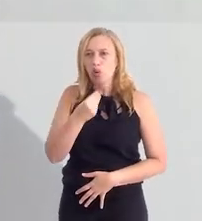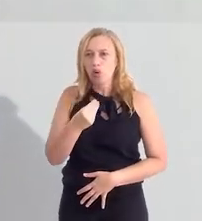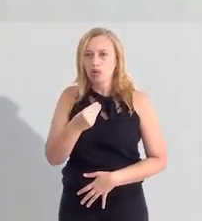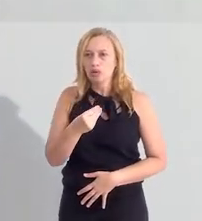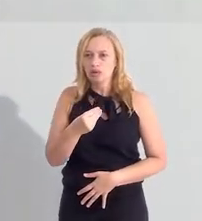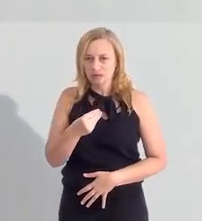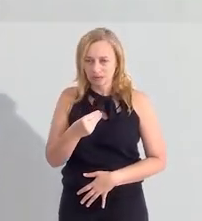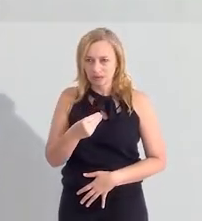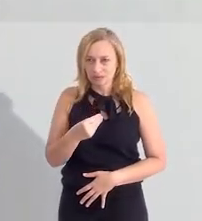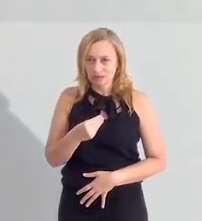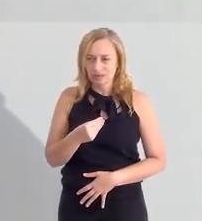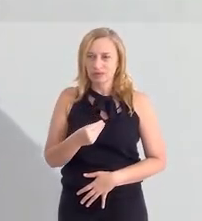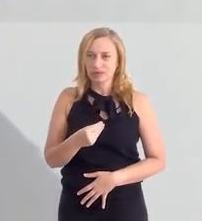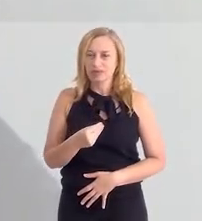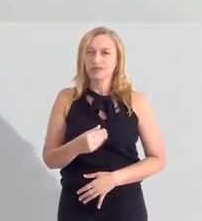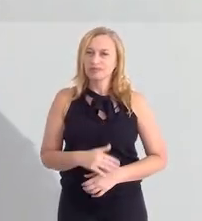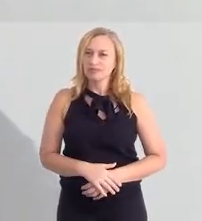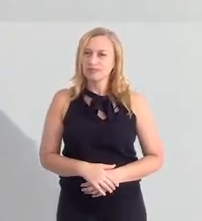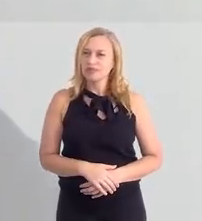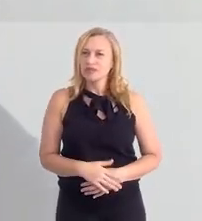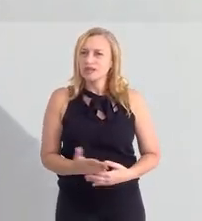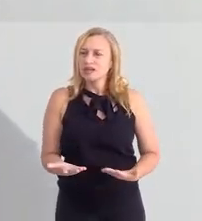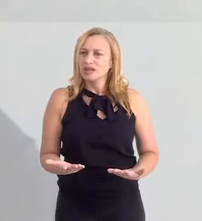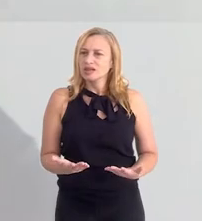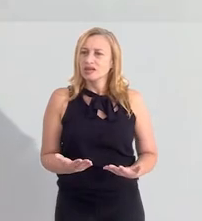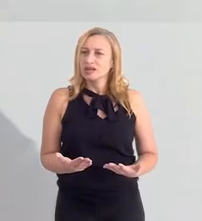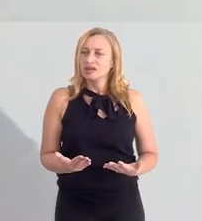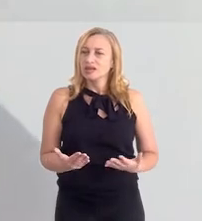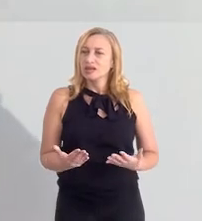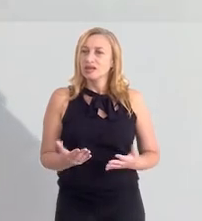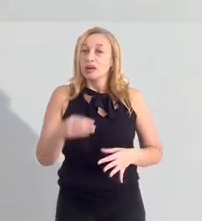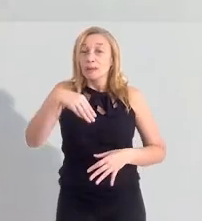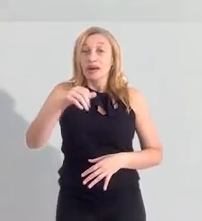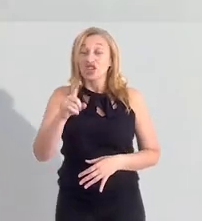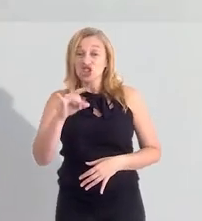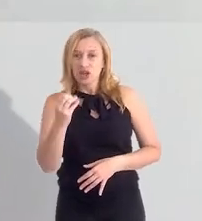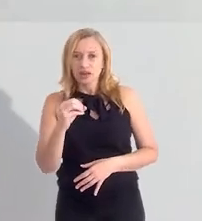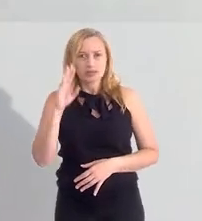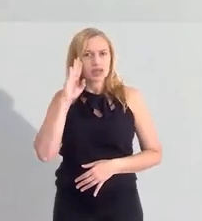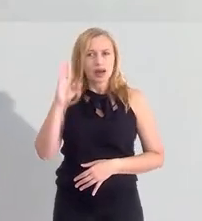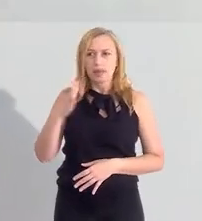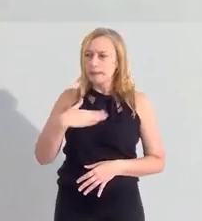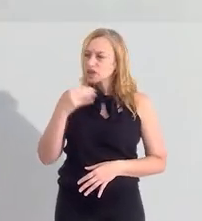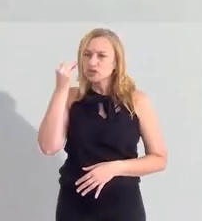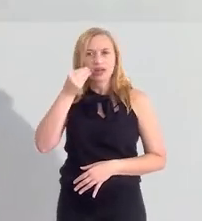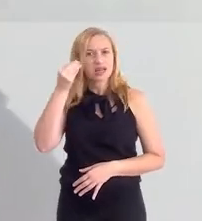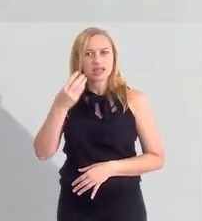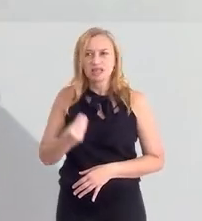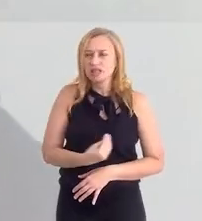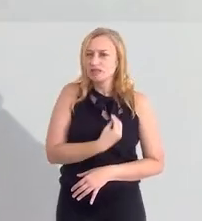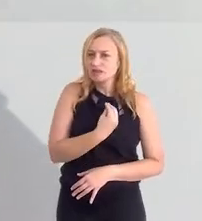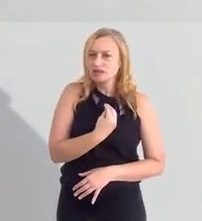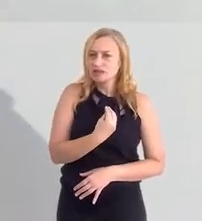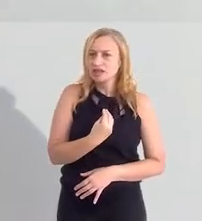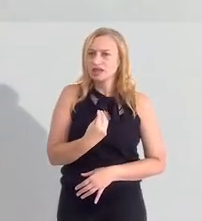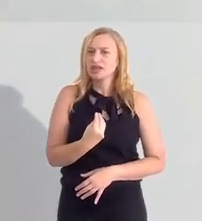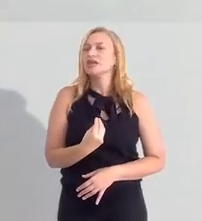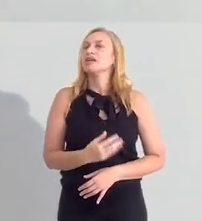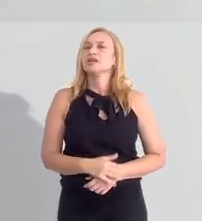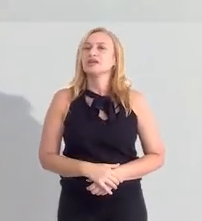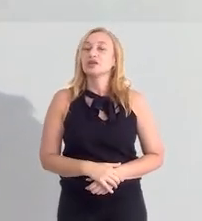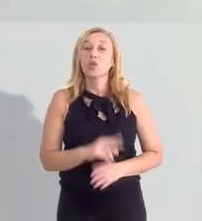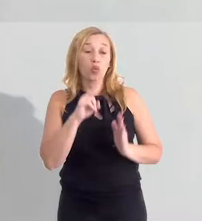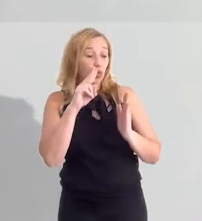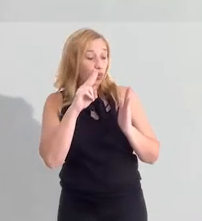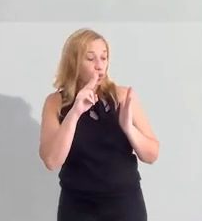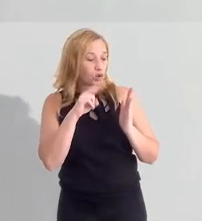The child is father of the man. Isso para o Machado é fundamental. Na minha experiência de vida, era totalmente machadiana.